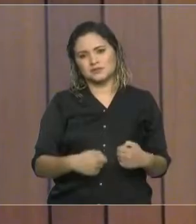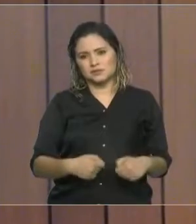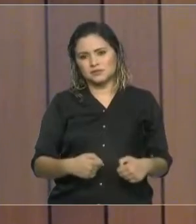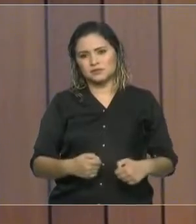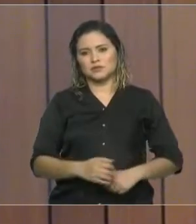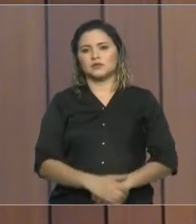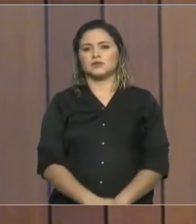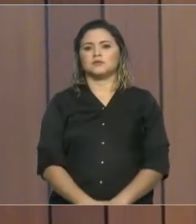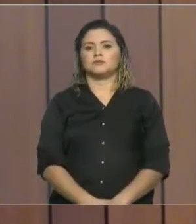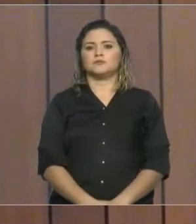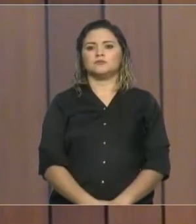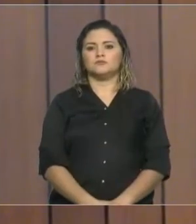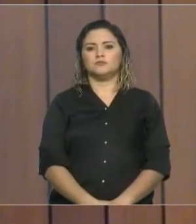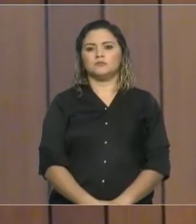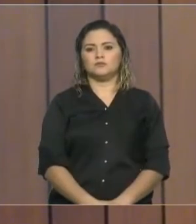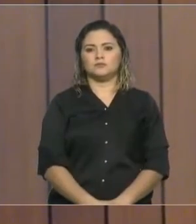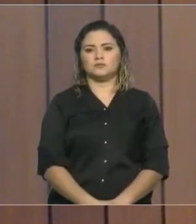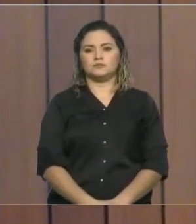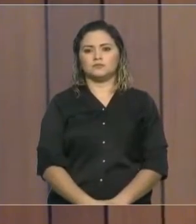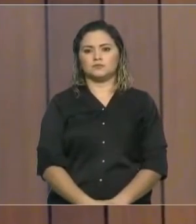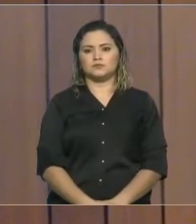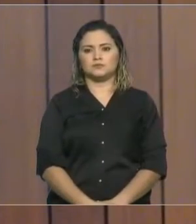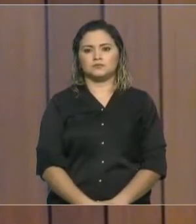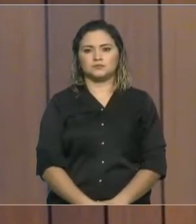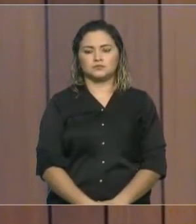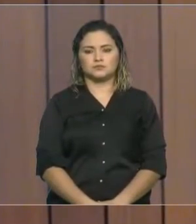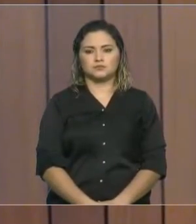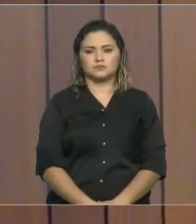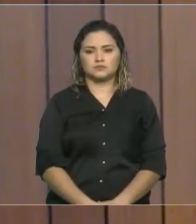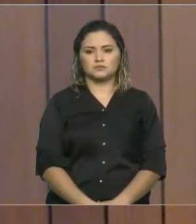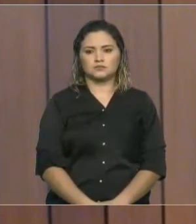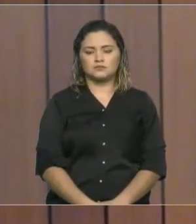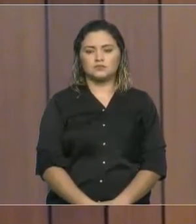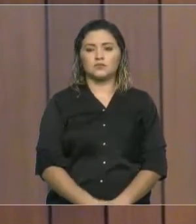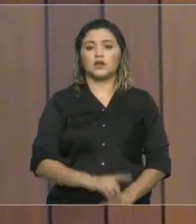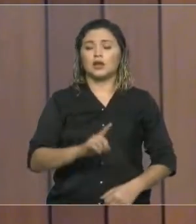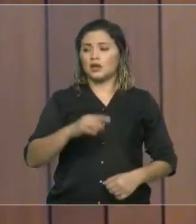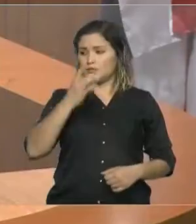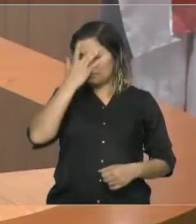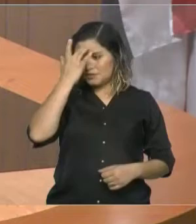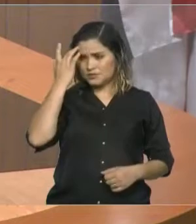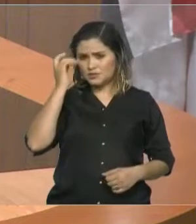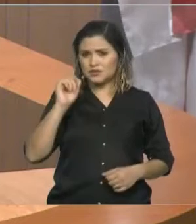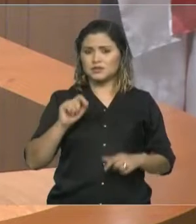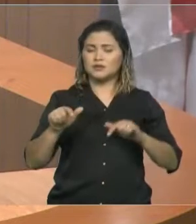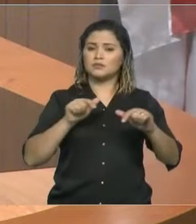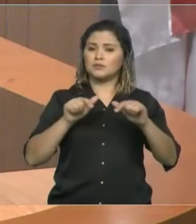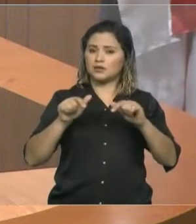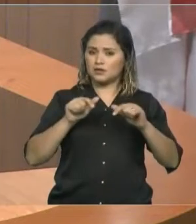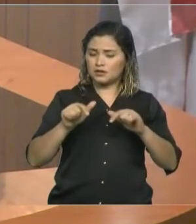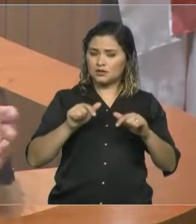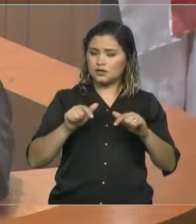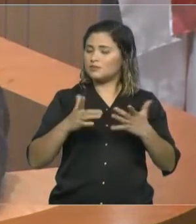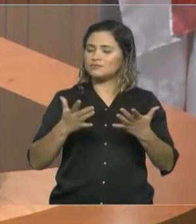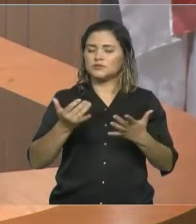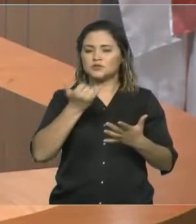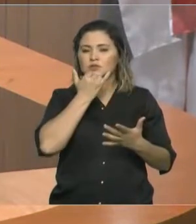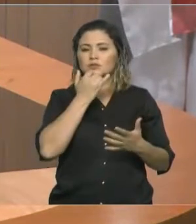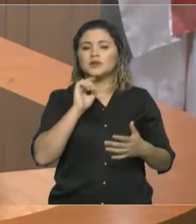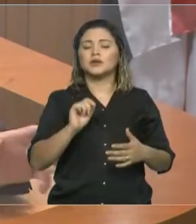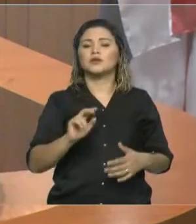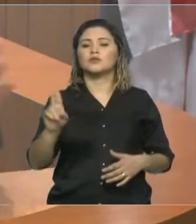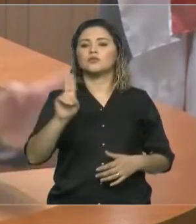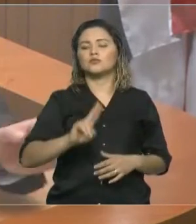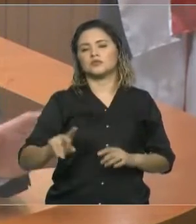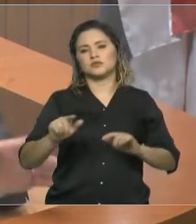uma pessoa que é um contribuinte também da agência, é cliente da agência, e às vezes há dificuldades